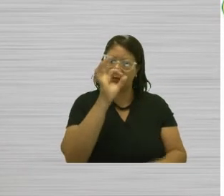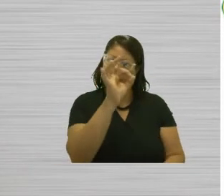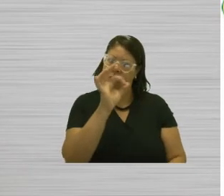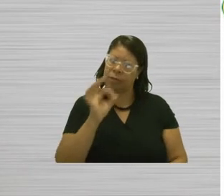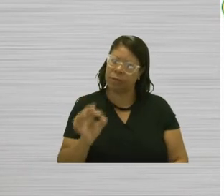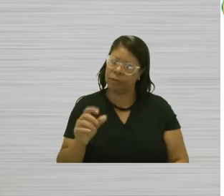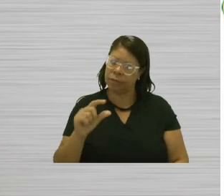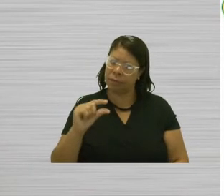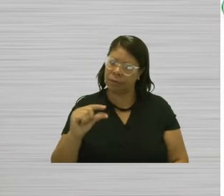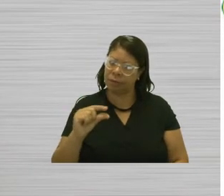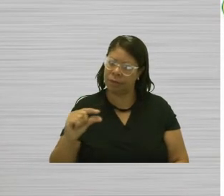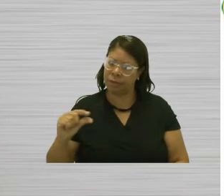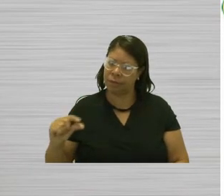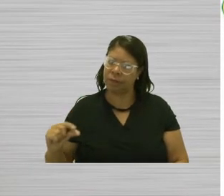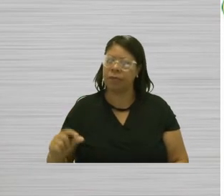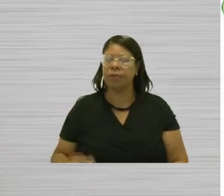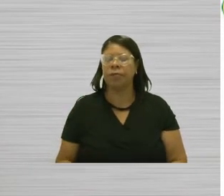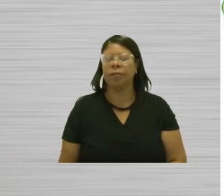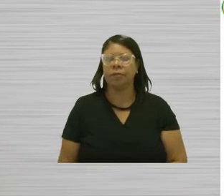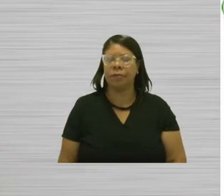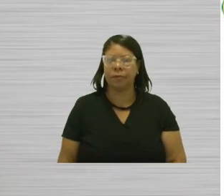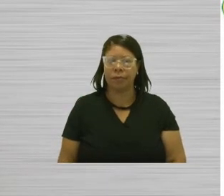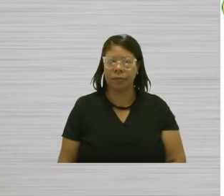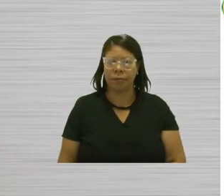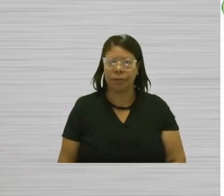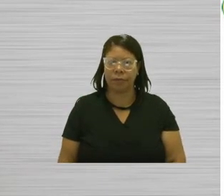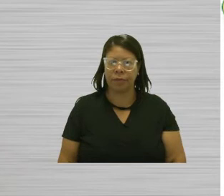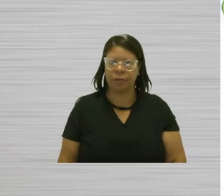por quadrimestre.